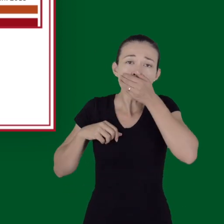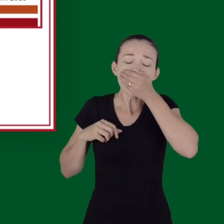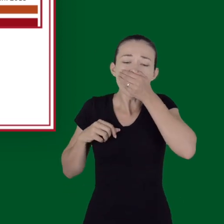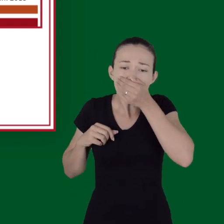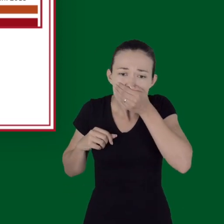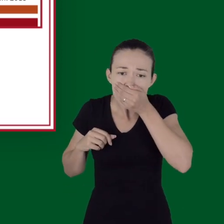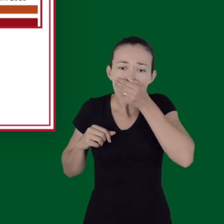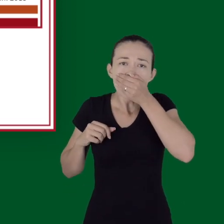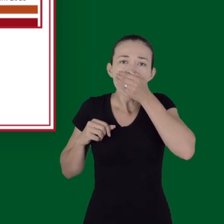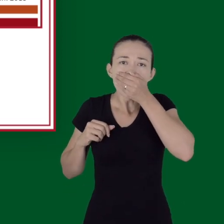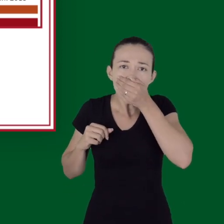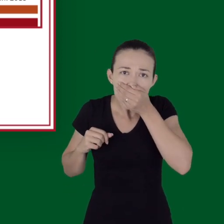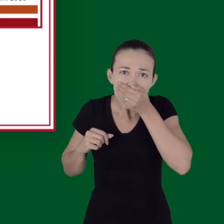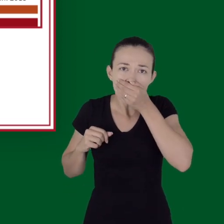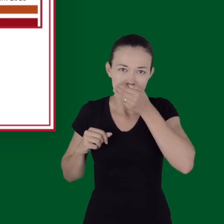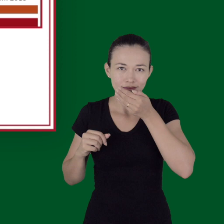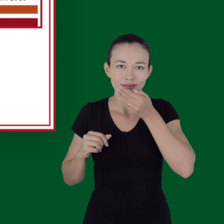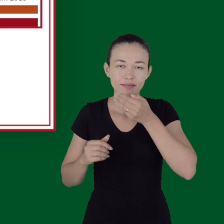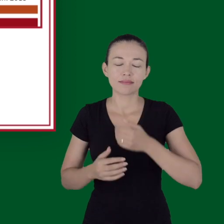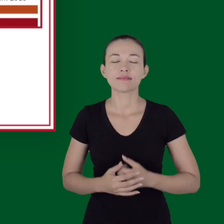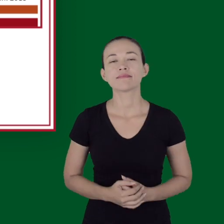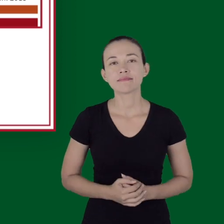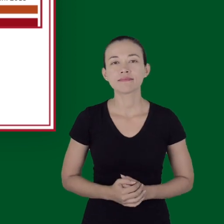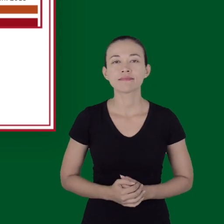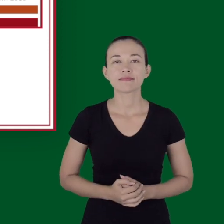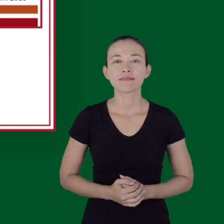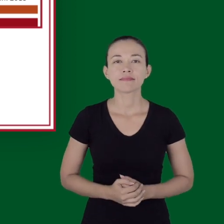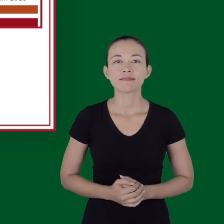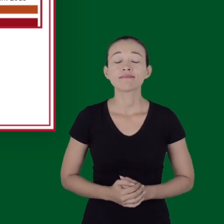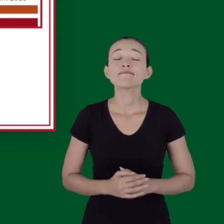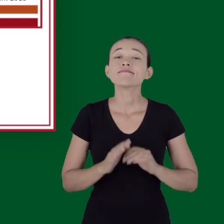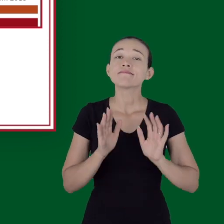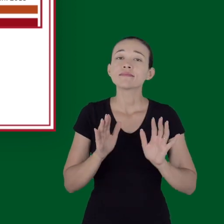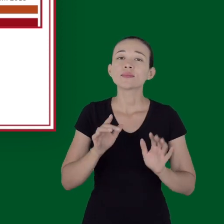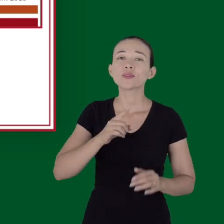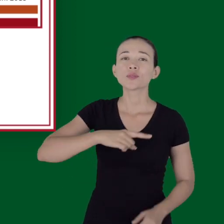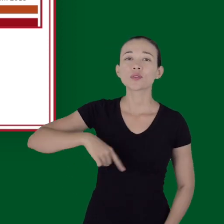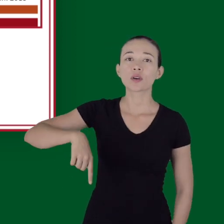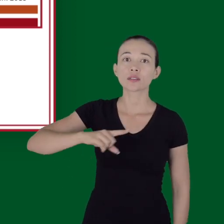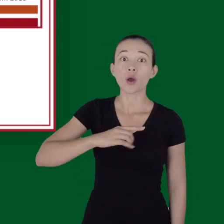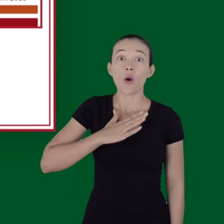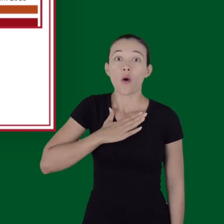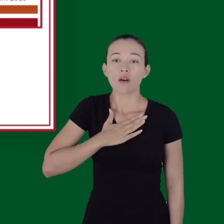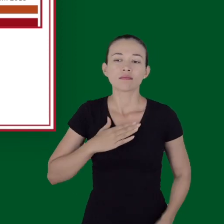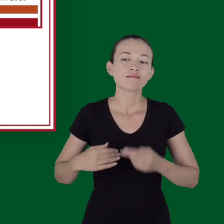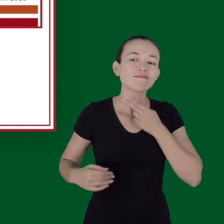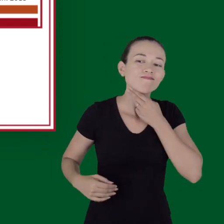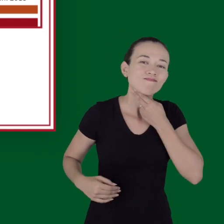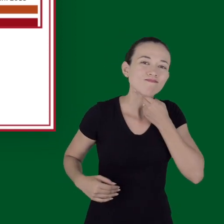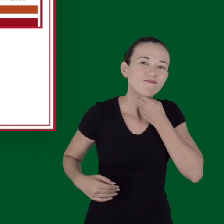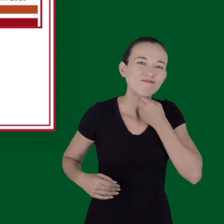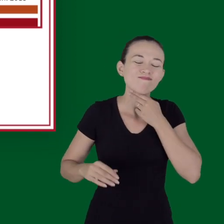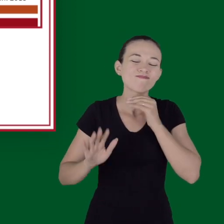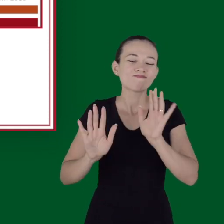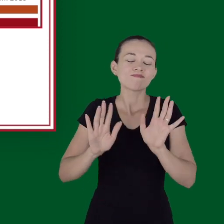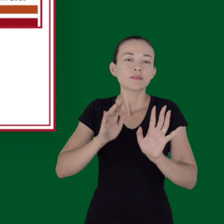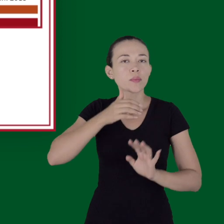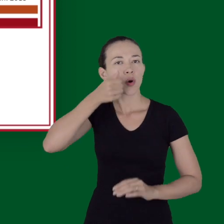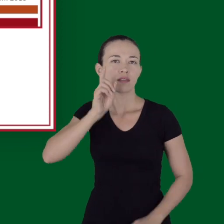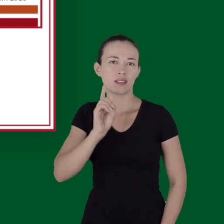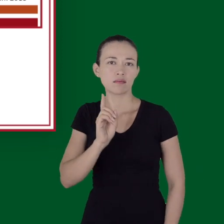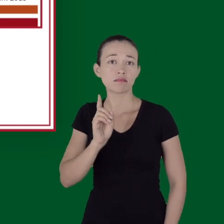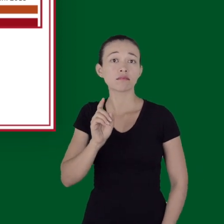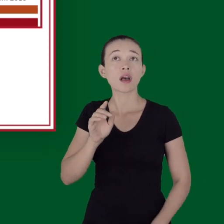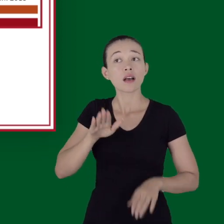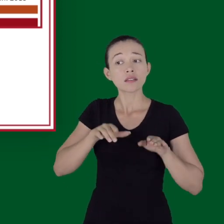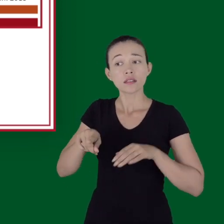né? Soltando ar contra a mão fechada. De maneira geral, a gente prefere não fazer compressão do seio